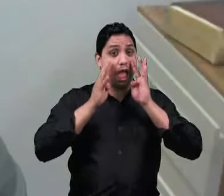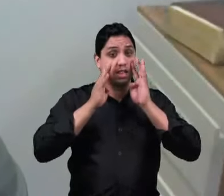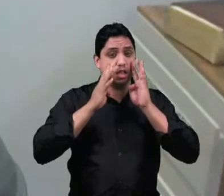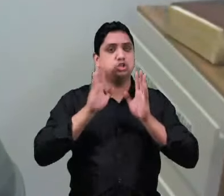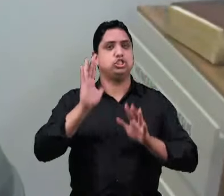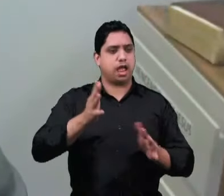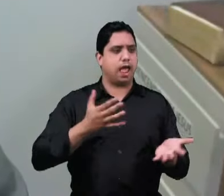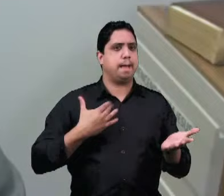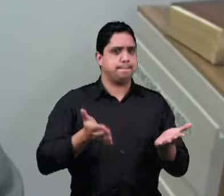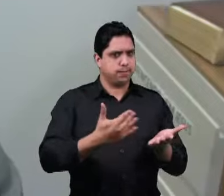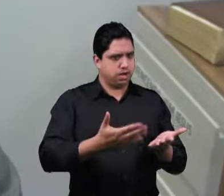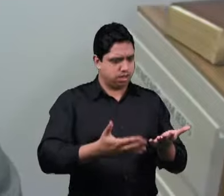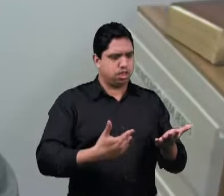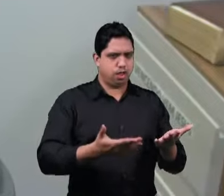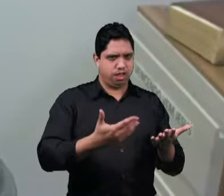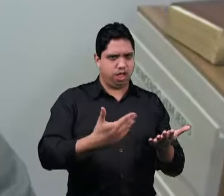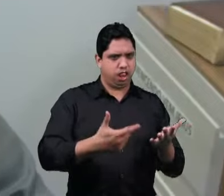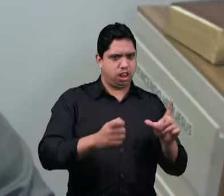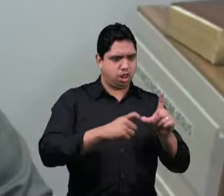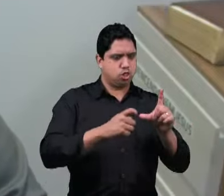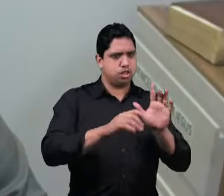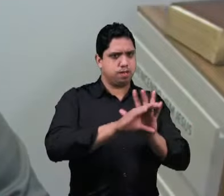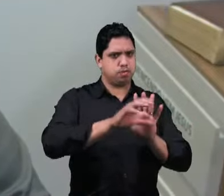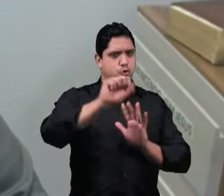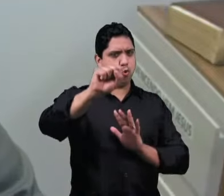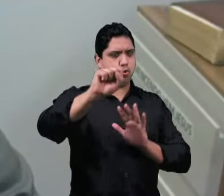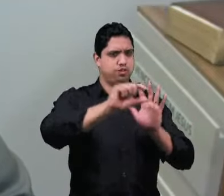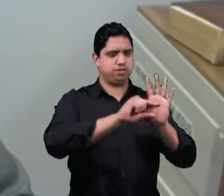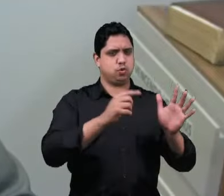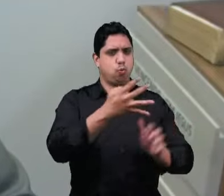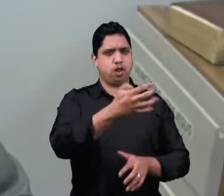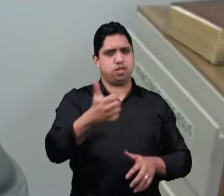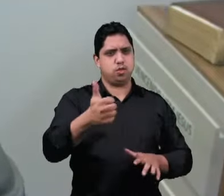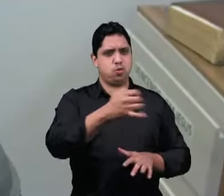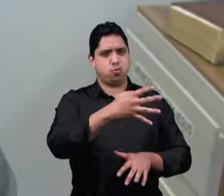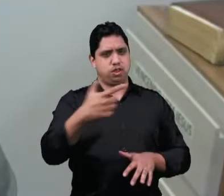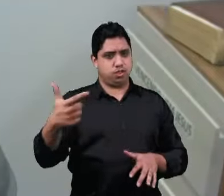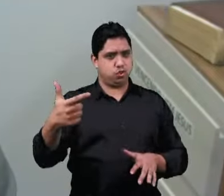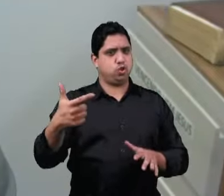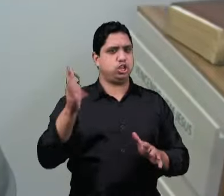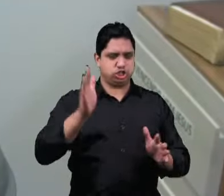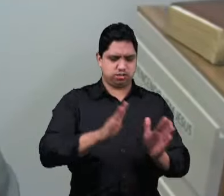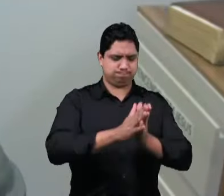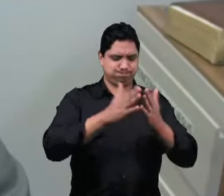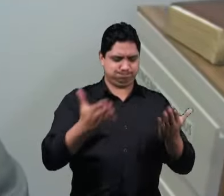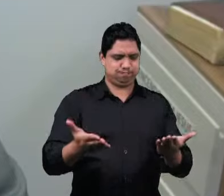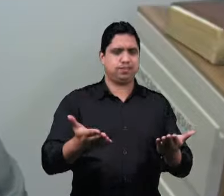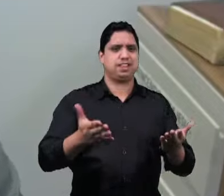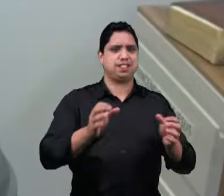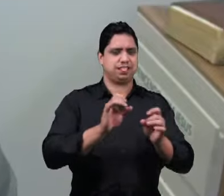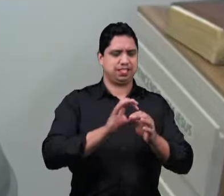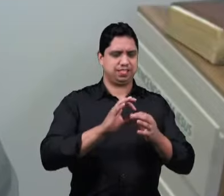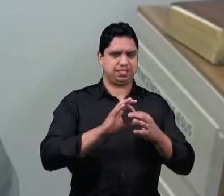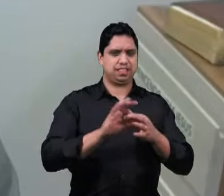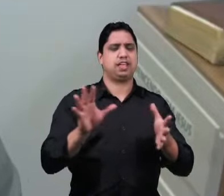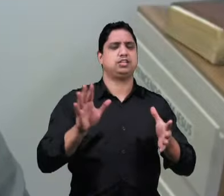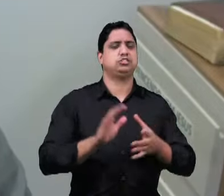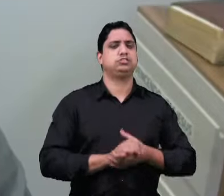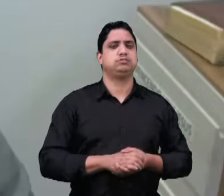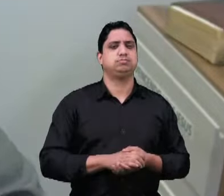sua Bíblia, participe do culto no lar. Lucas capítulo 8, você já deixa a Bíblia aberta e a partir do versículo